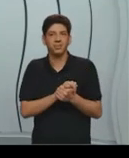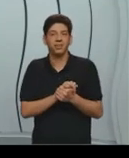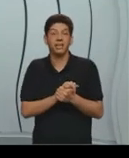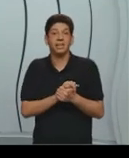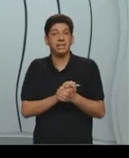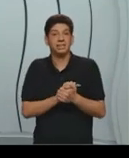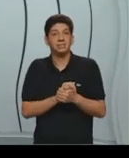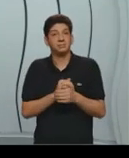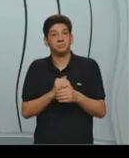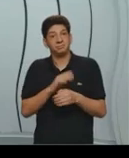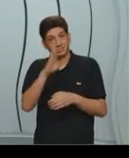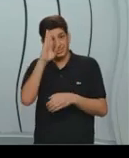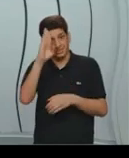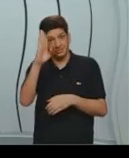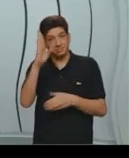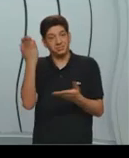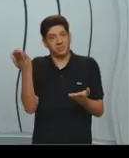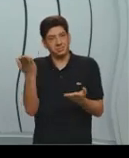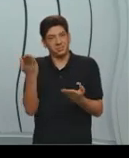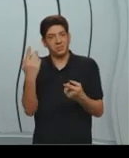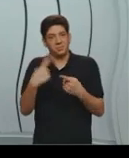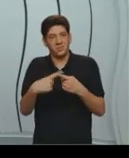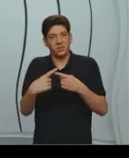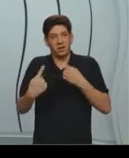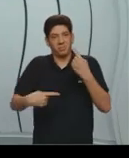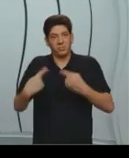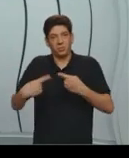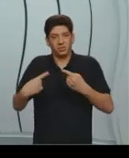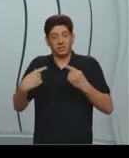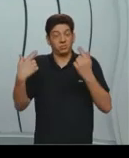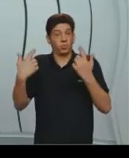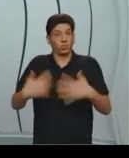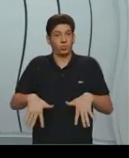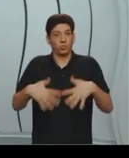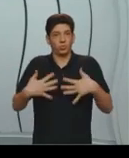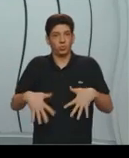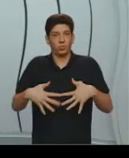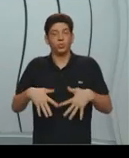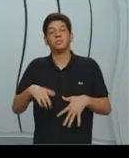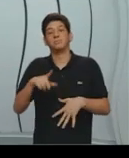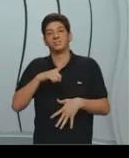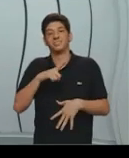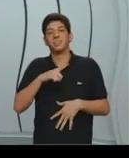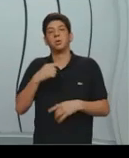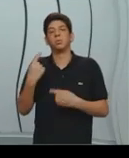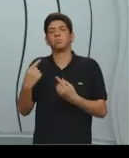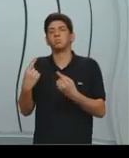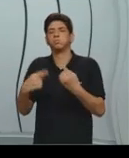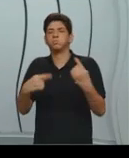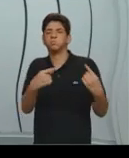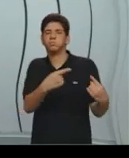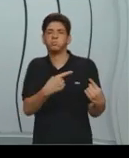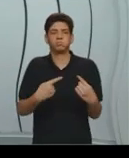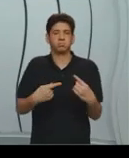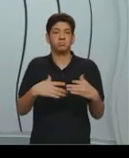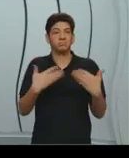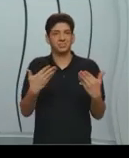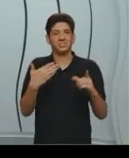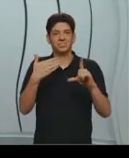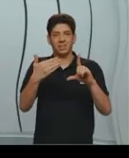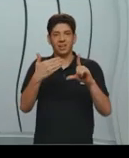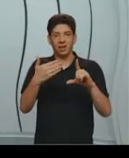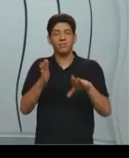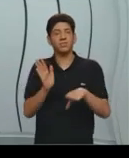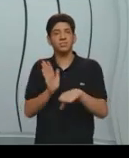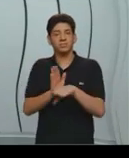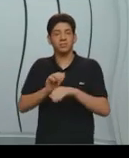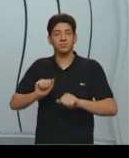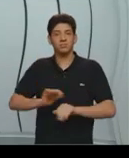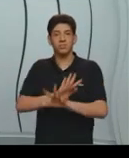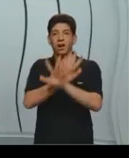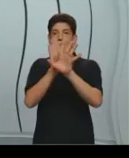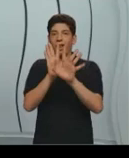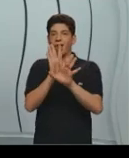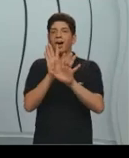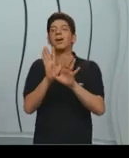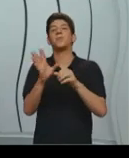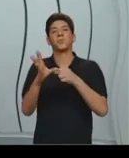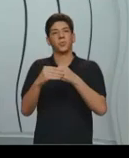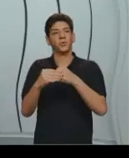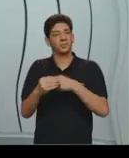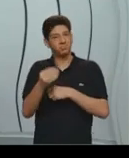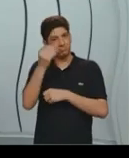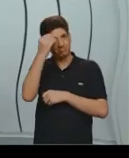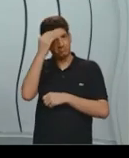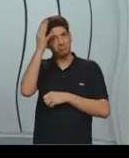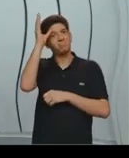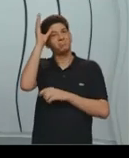subindo no país, a gente começa a perceber e tem toda uma discussão sobre isso. Eu acho que essa aula vai ajudar a esclarecer com um assunto super atual, né? Mas para